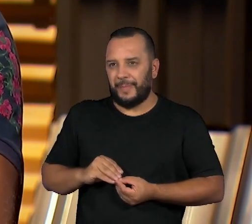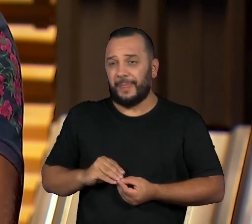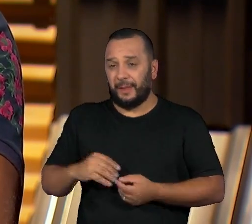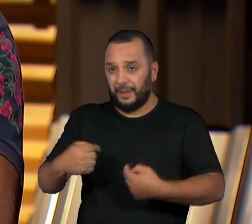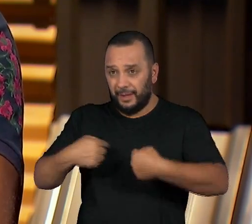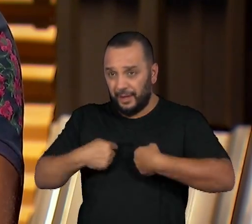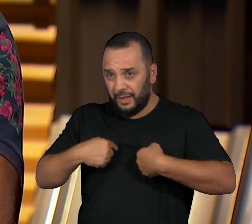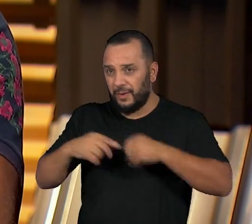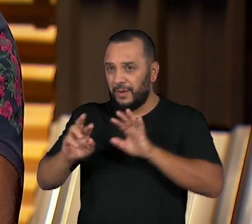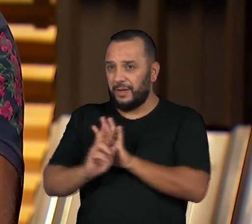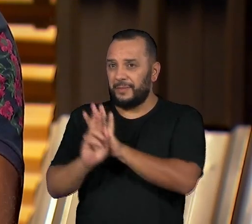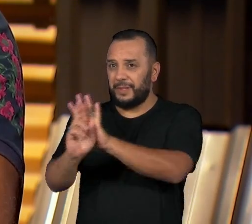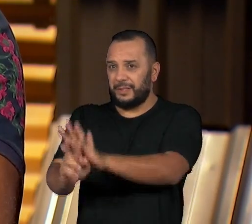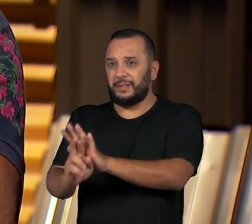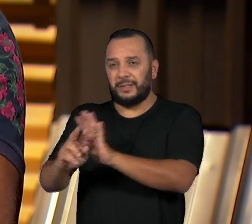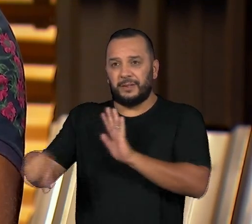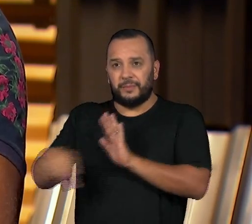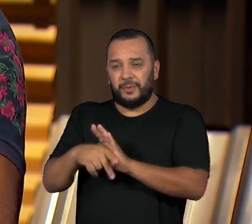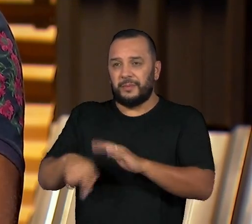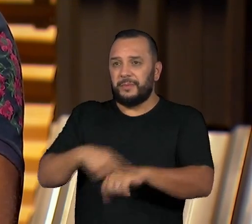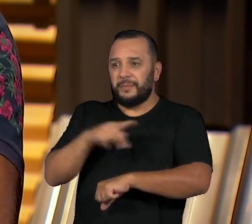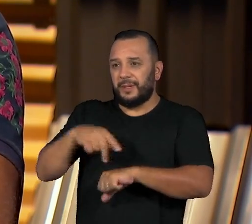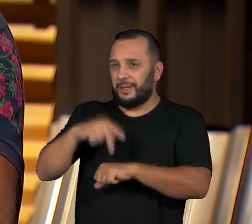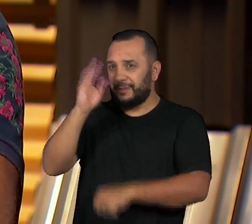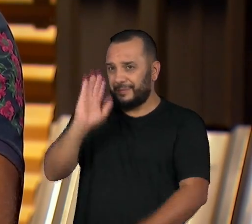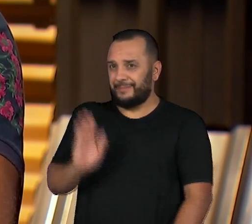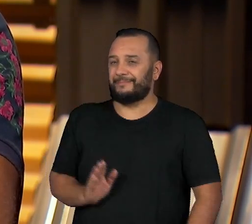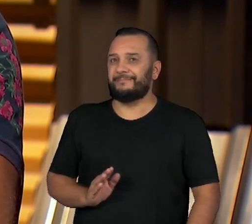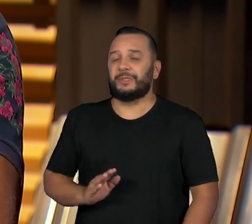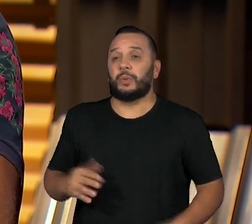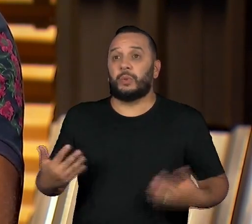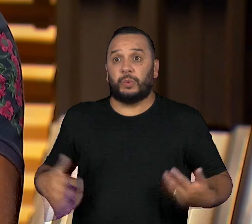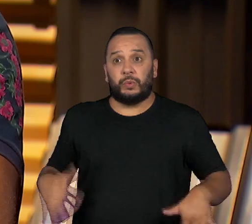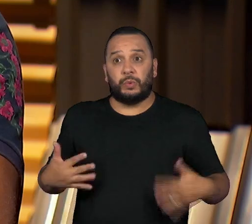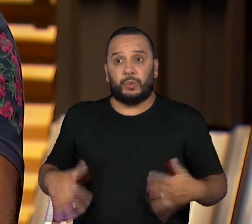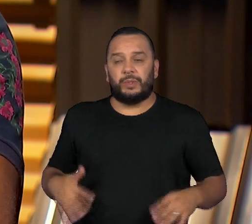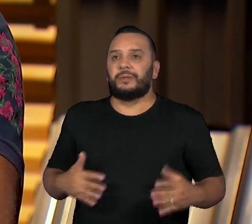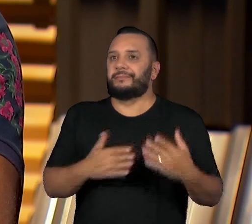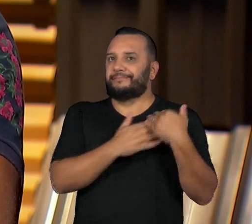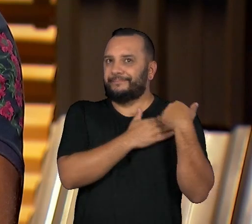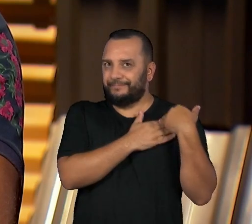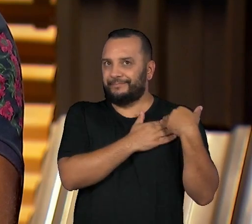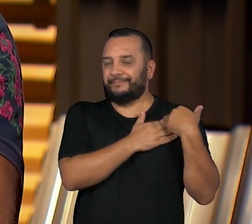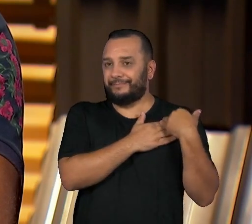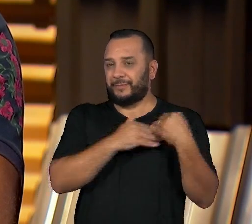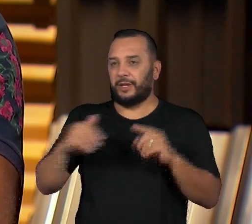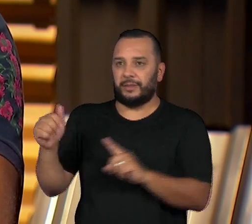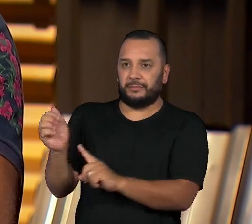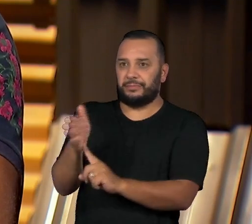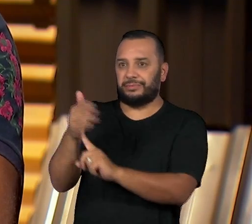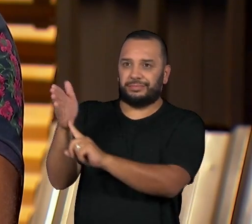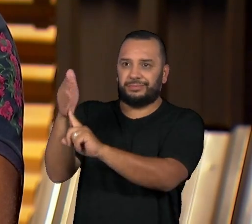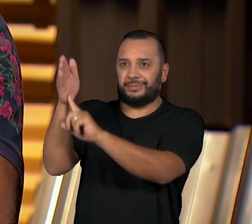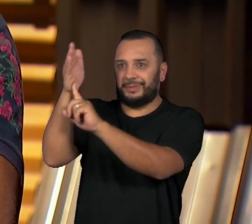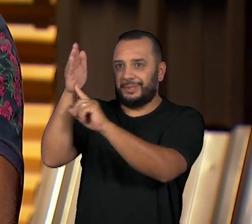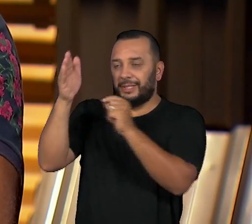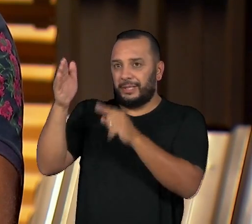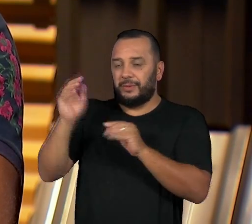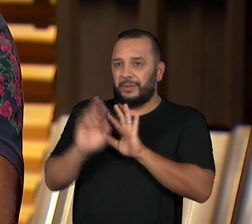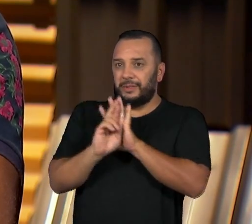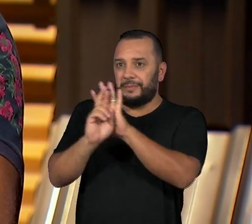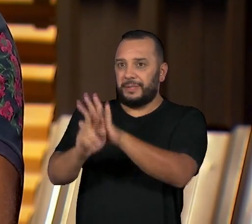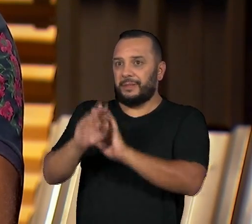representatividade que eu tinha para o meu país. Foi assim, eu falei, caramba, a bandeira do Brasil, eu tô representando o Brasil, é isso